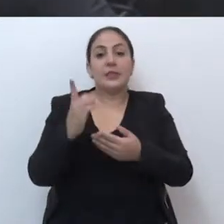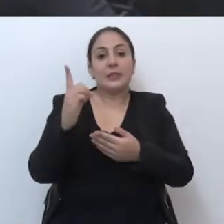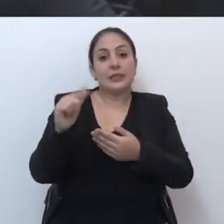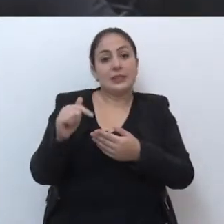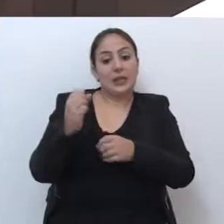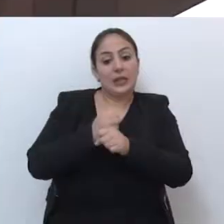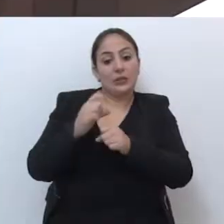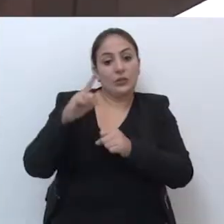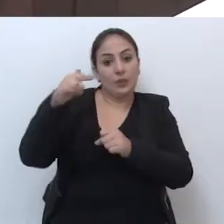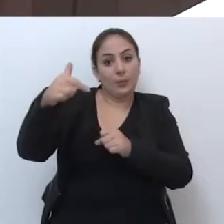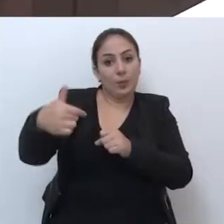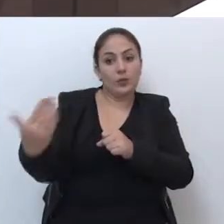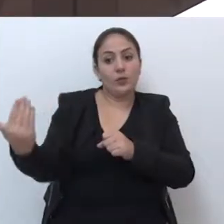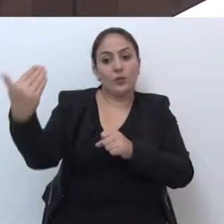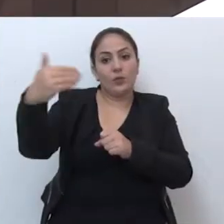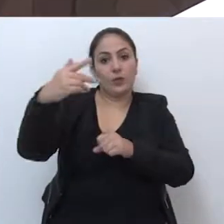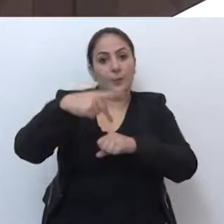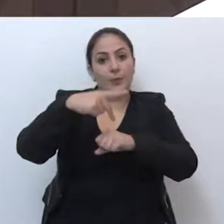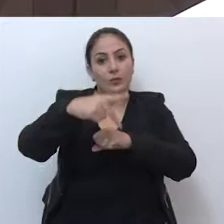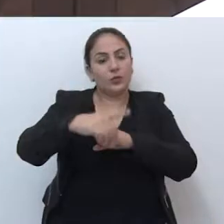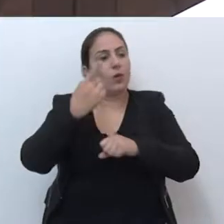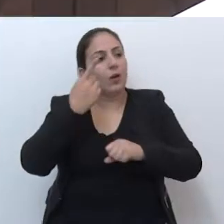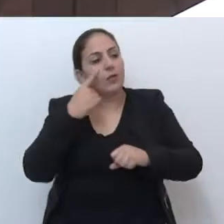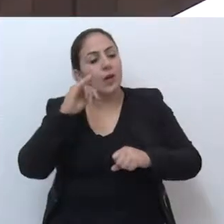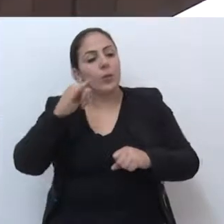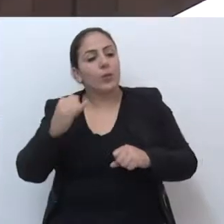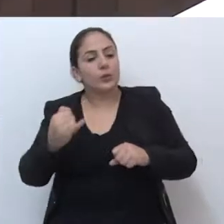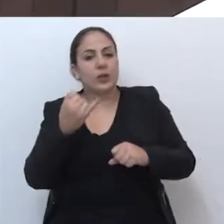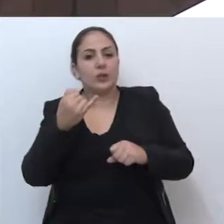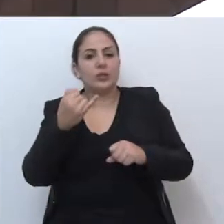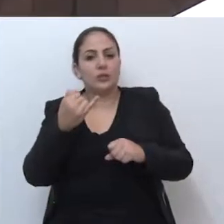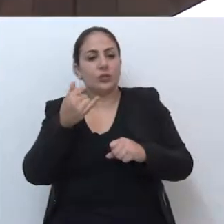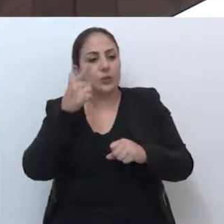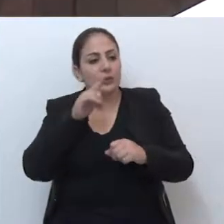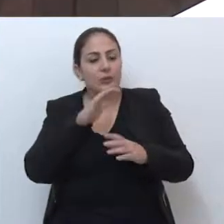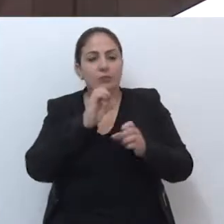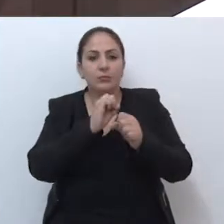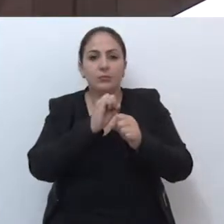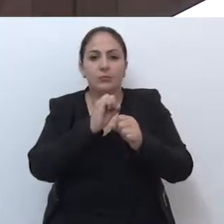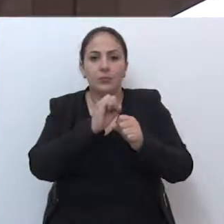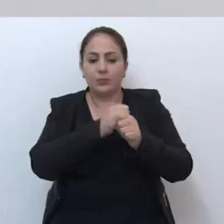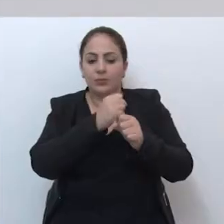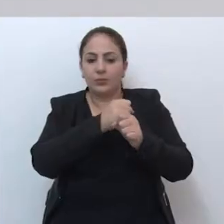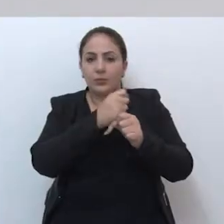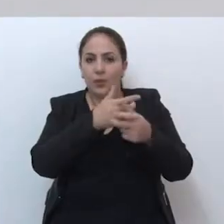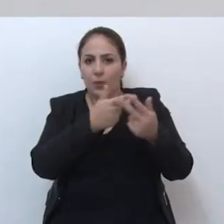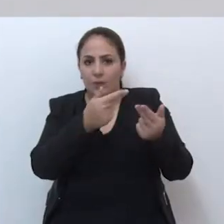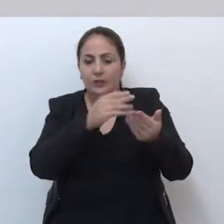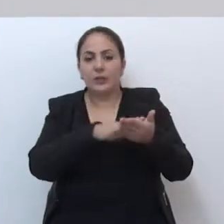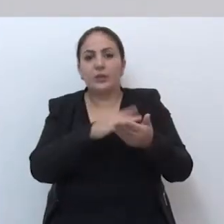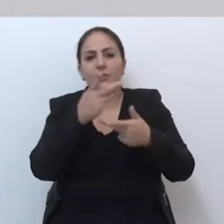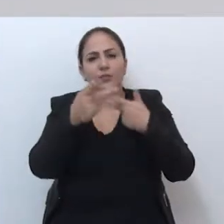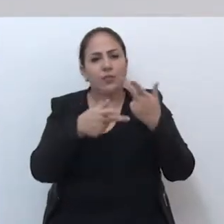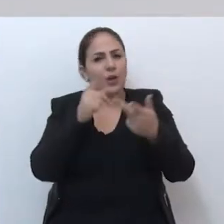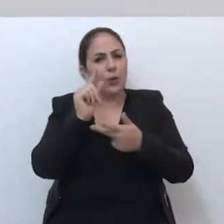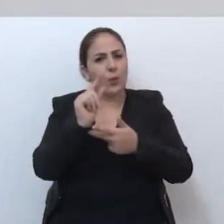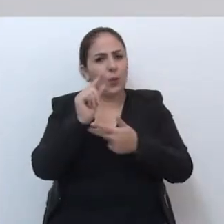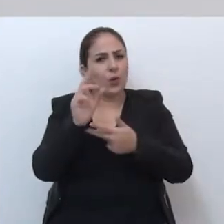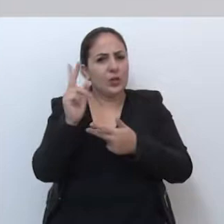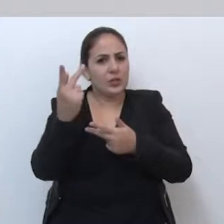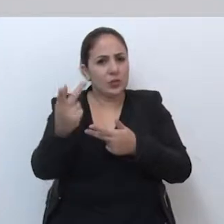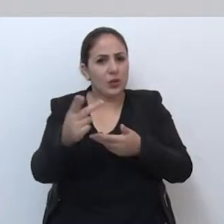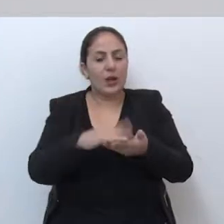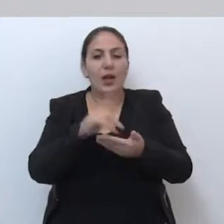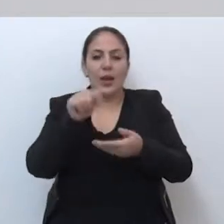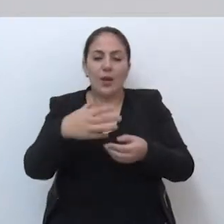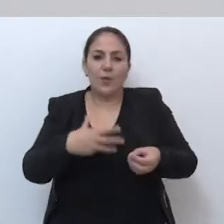anos depois, vê em Passo Fundo uma oportunidade de construir um negócio. Quem conta um pouco dessa história